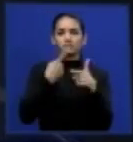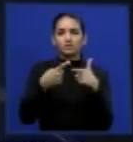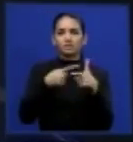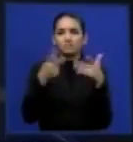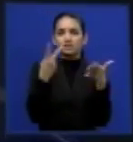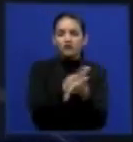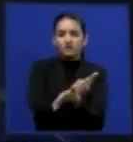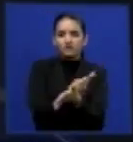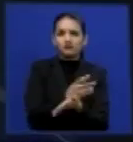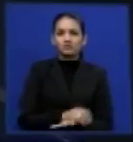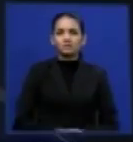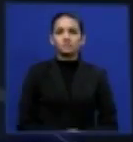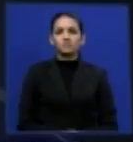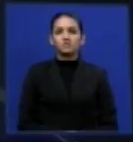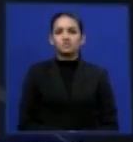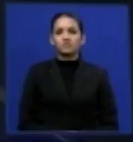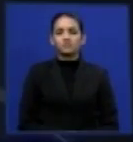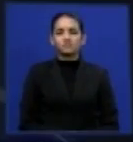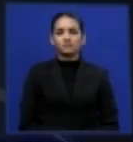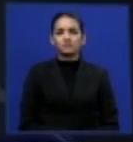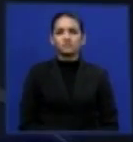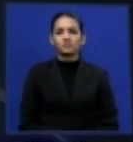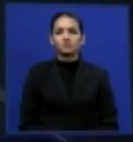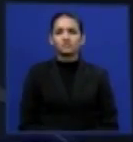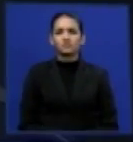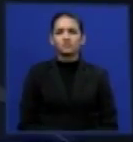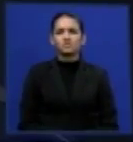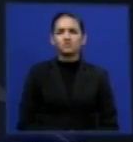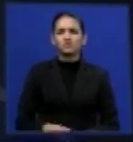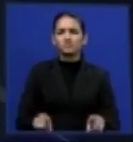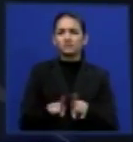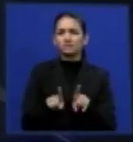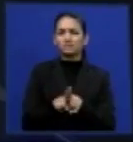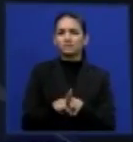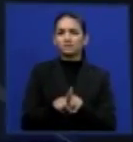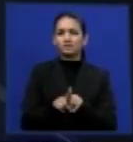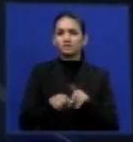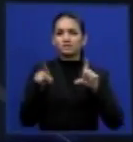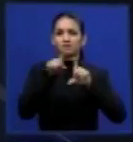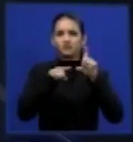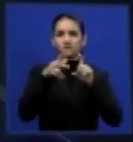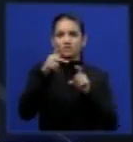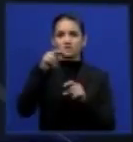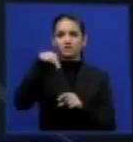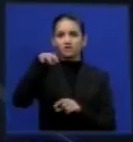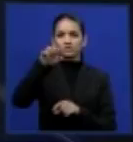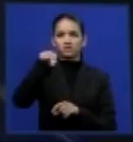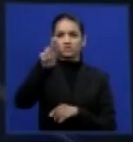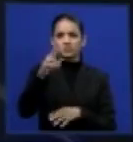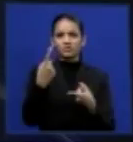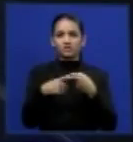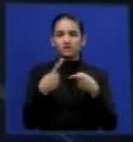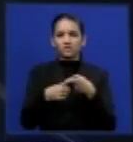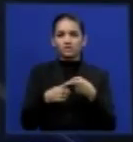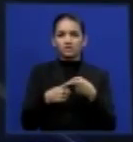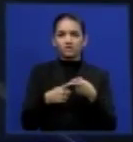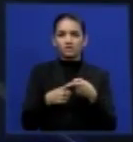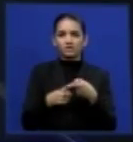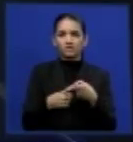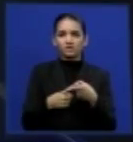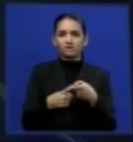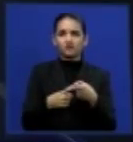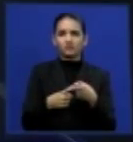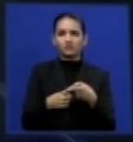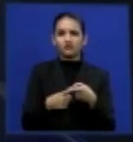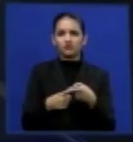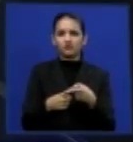nesta questão eh do contencioso sobre pneus reformados e que opôs na União